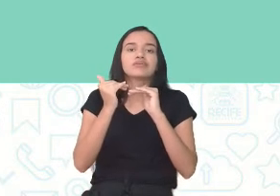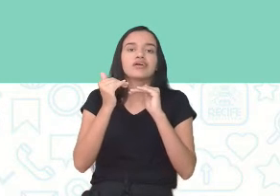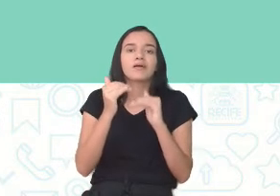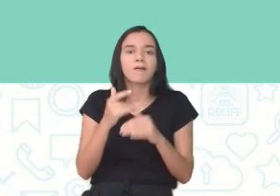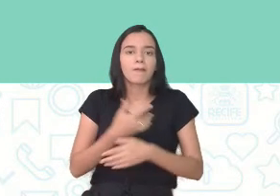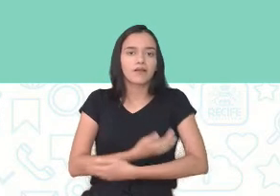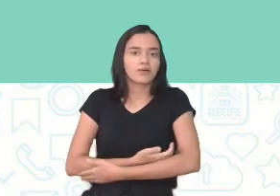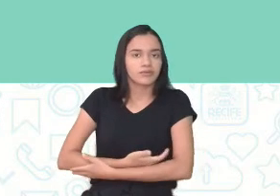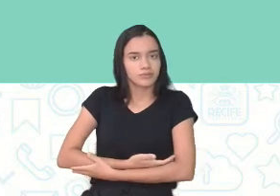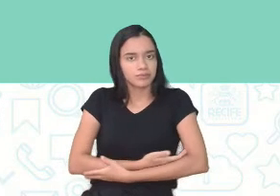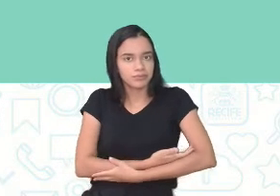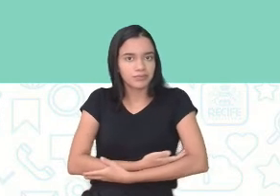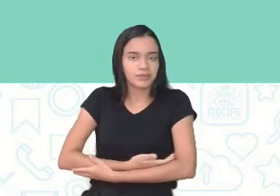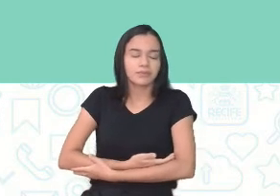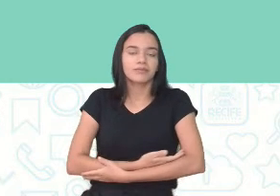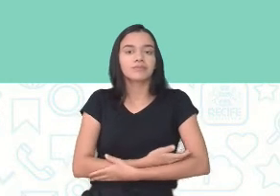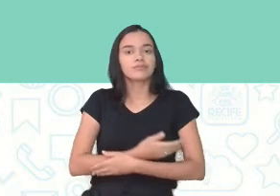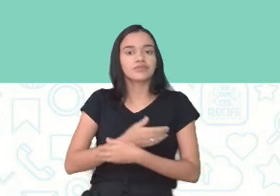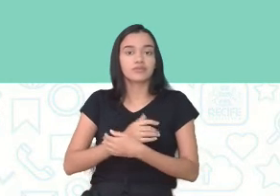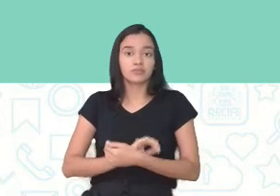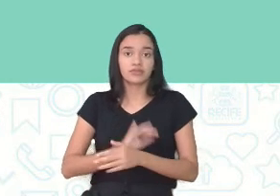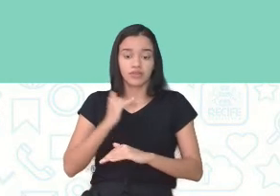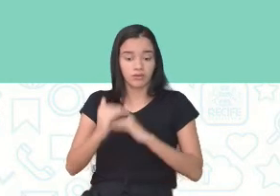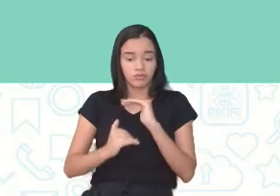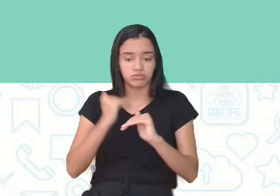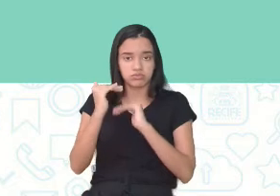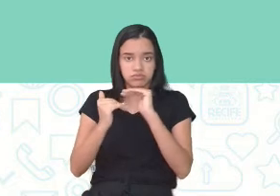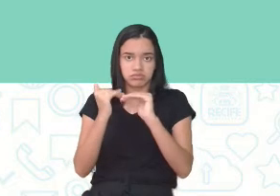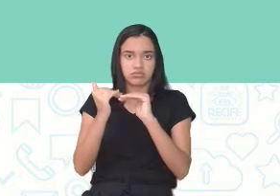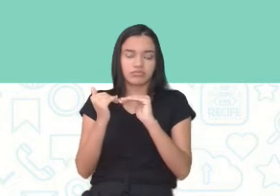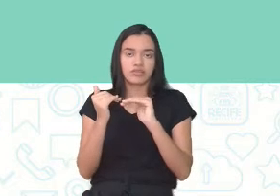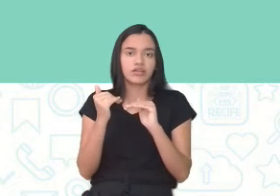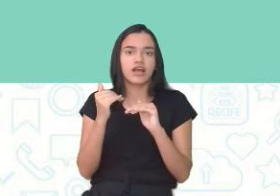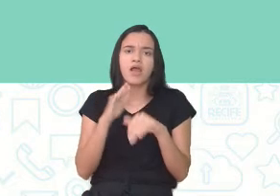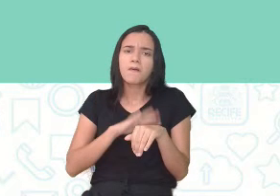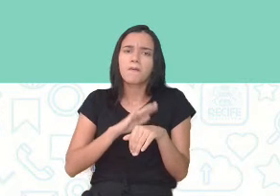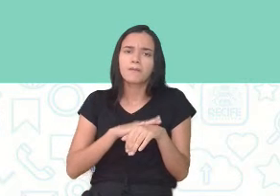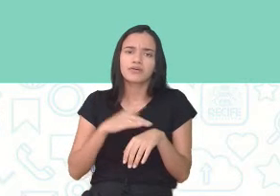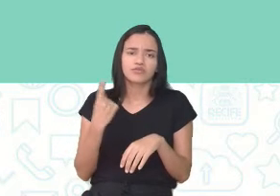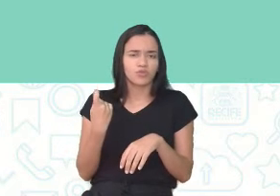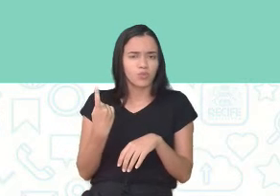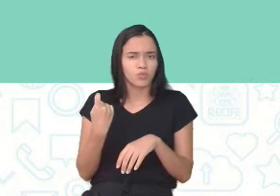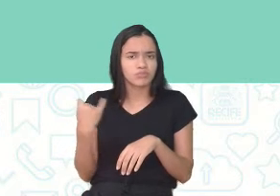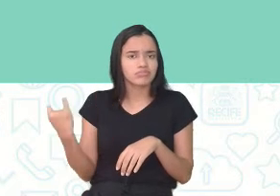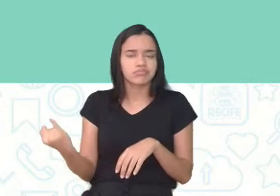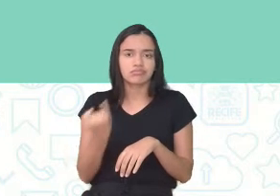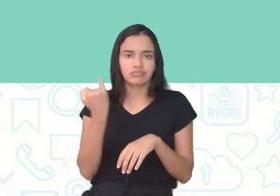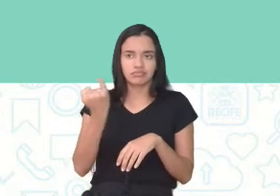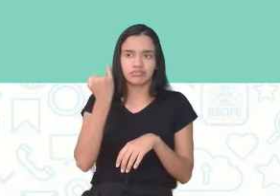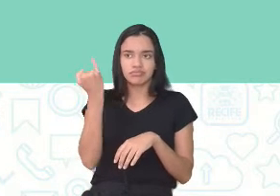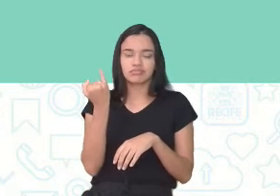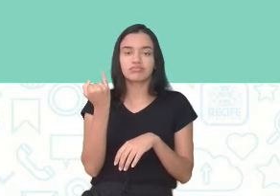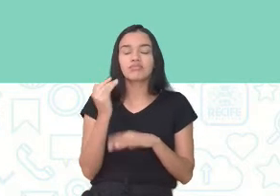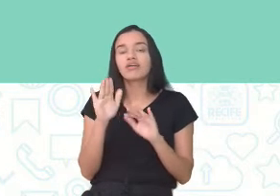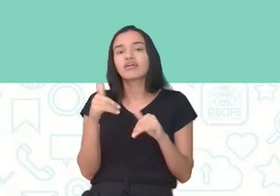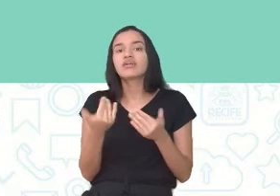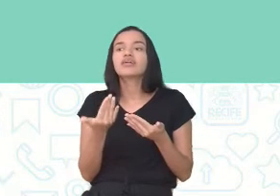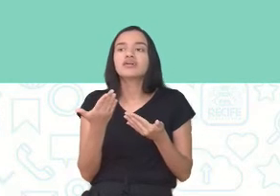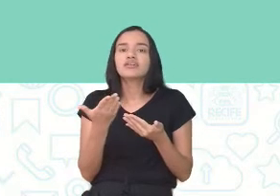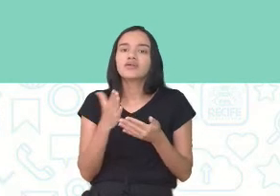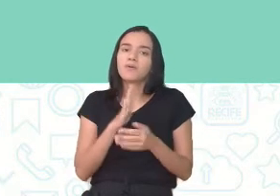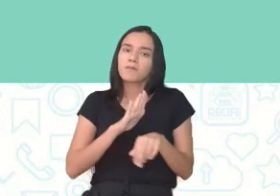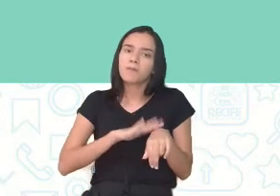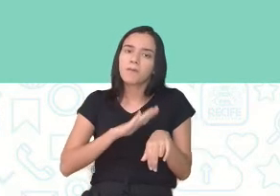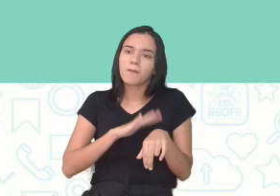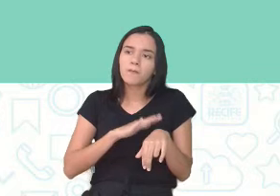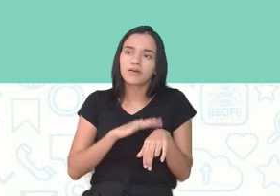daquele ser que está ali se formando. E aquele momento é único, aquele momento é muito importante. Então, aquele momento é um momento